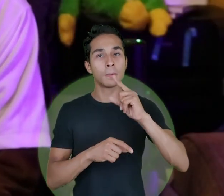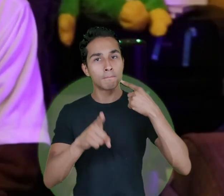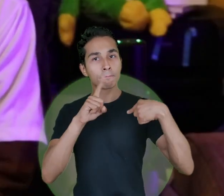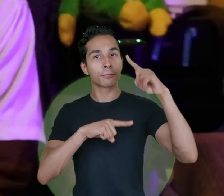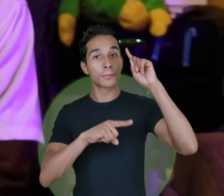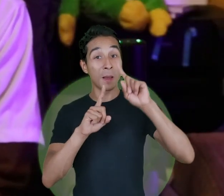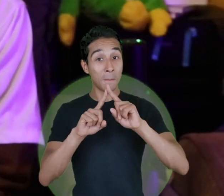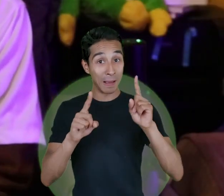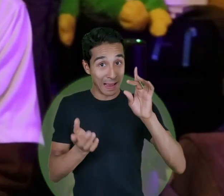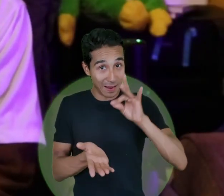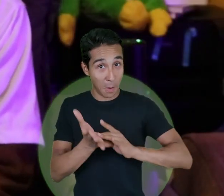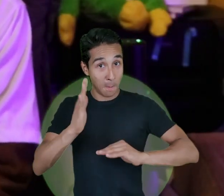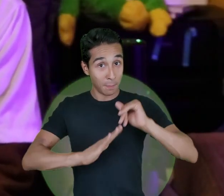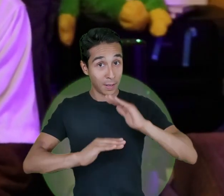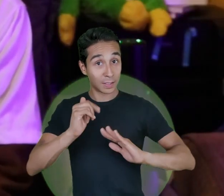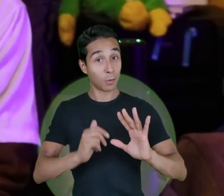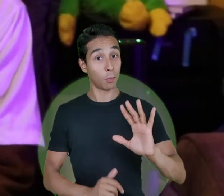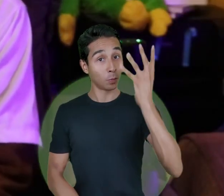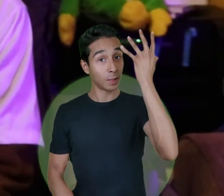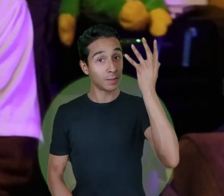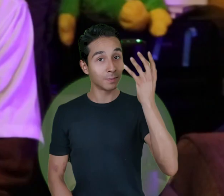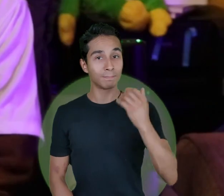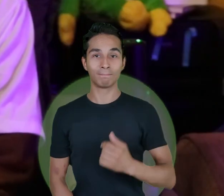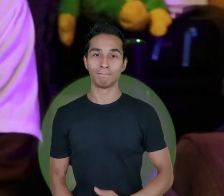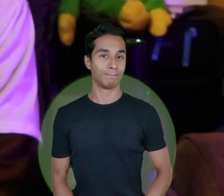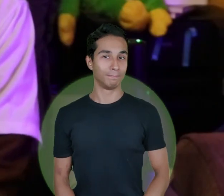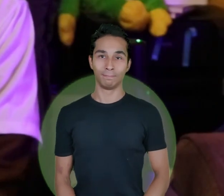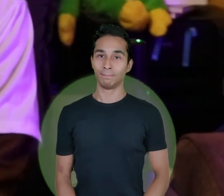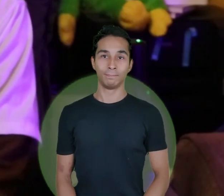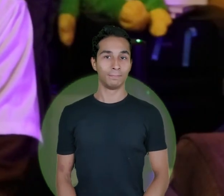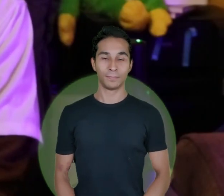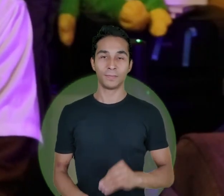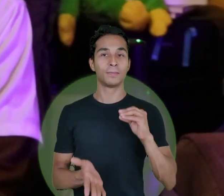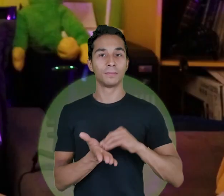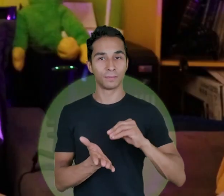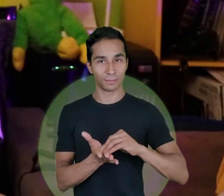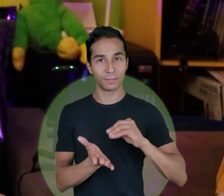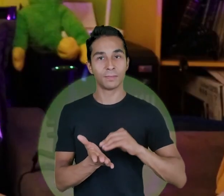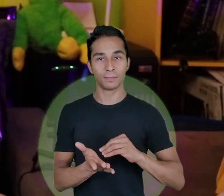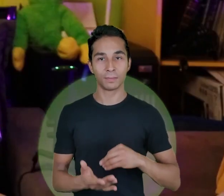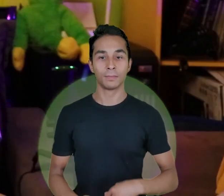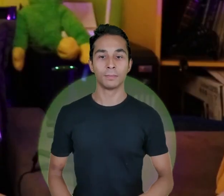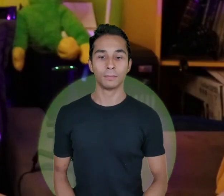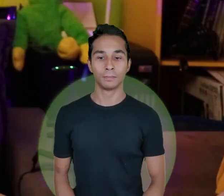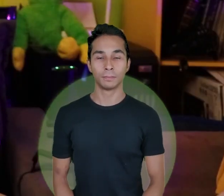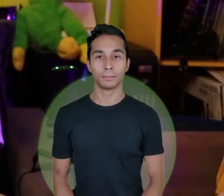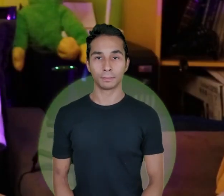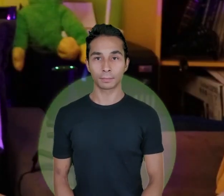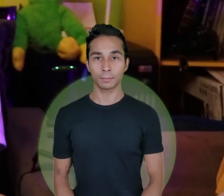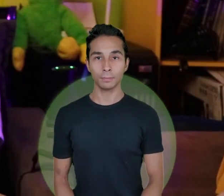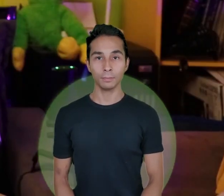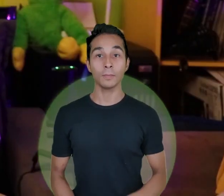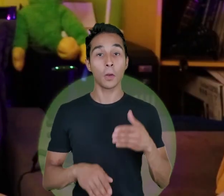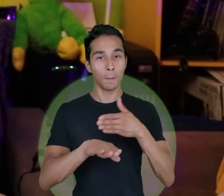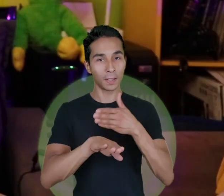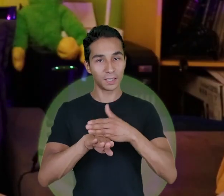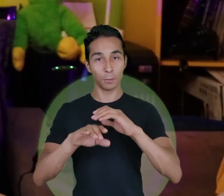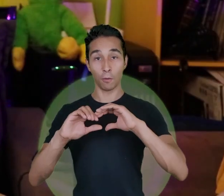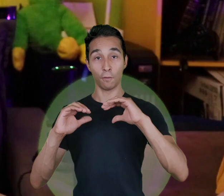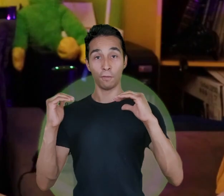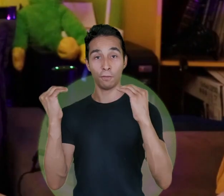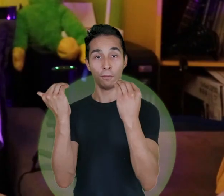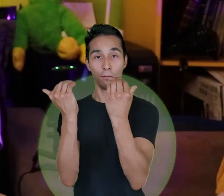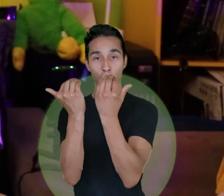vê isso de forma muito concreta, ações concretas por parte da classe, né? A gente participa de um fórum de cultura